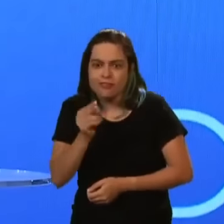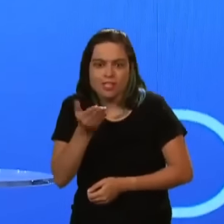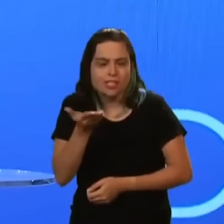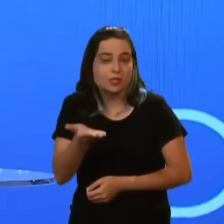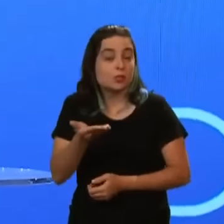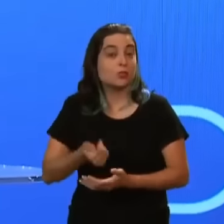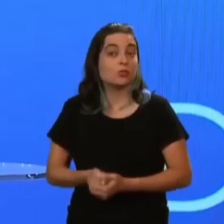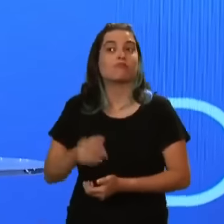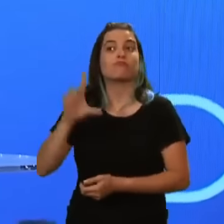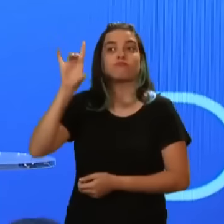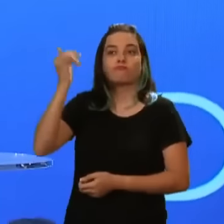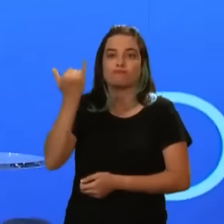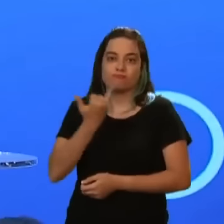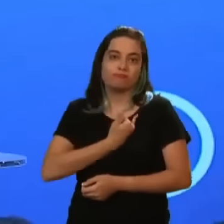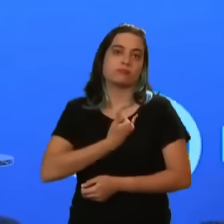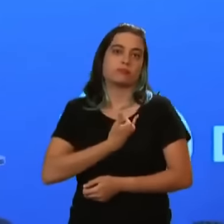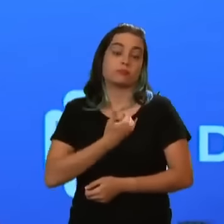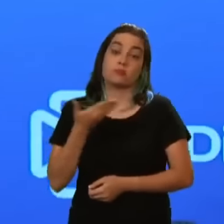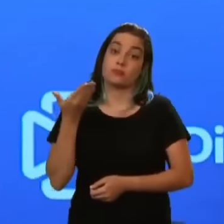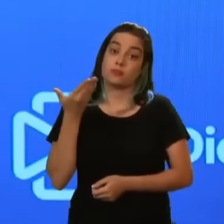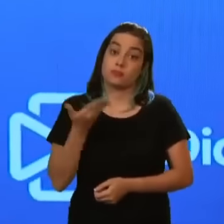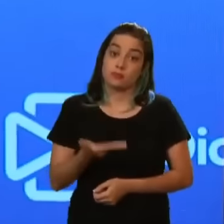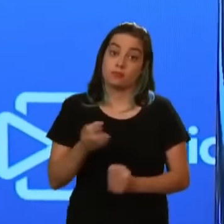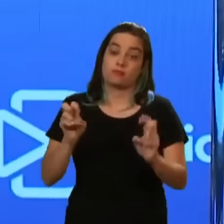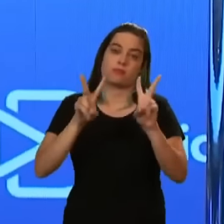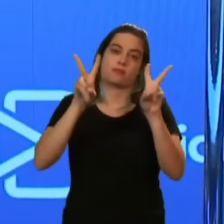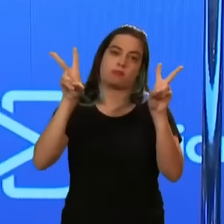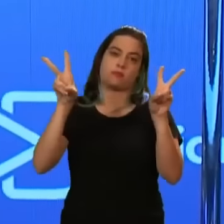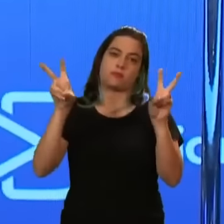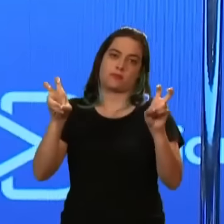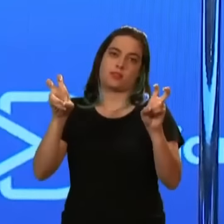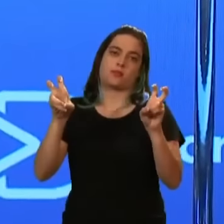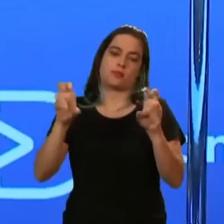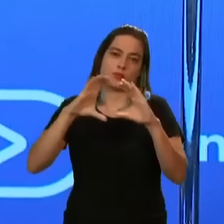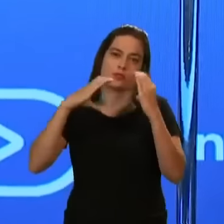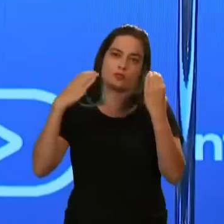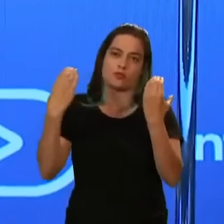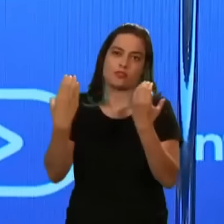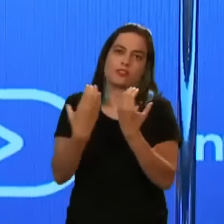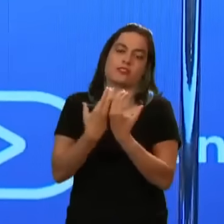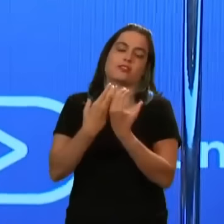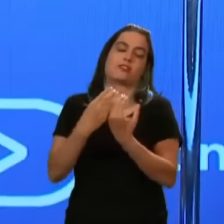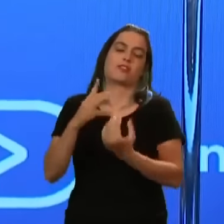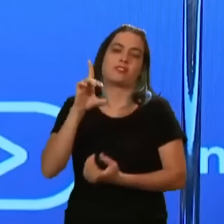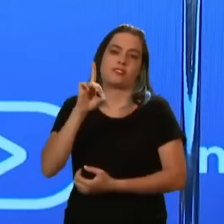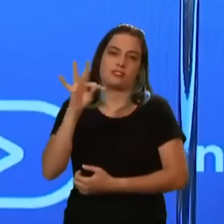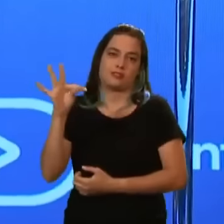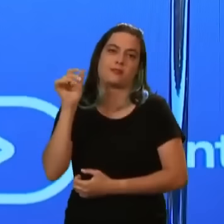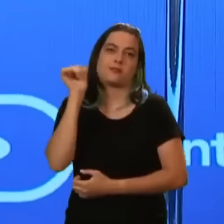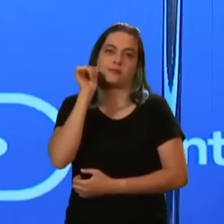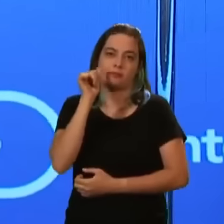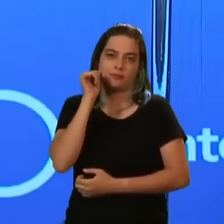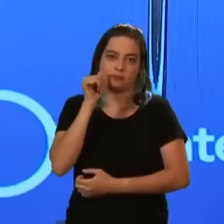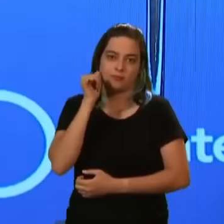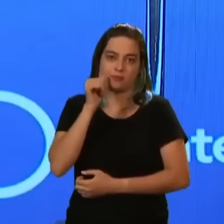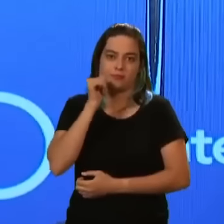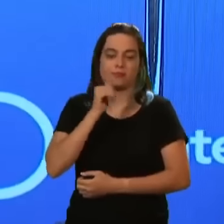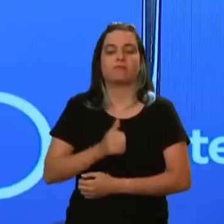E o Senhor falou comigo, esse é o tema do próximo Mulheres DT,